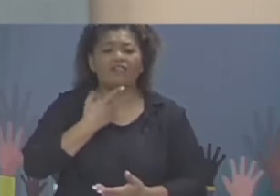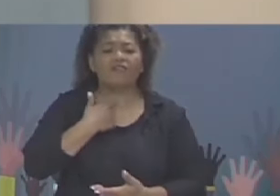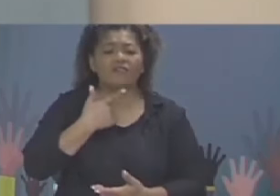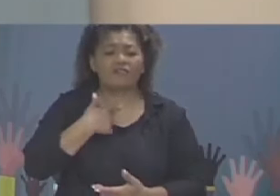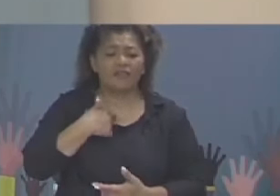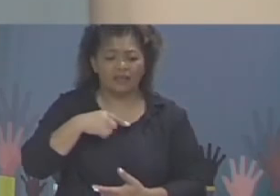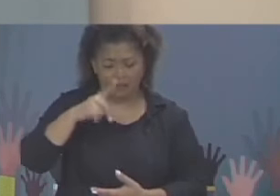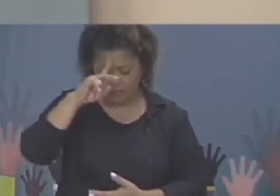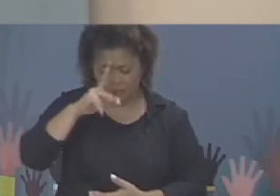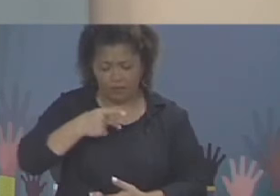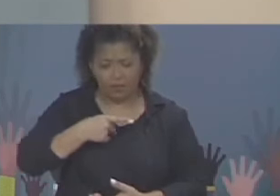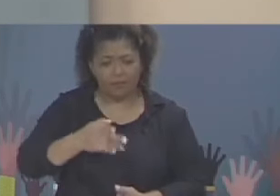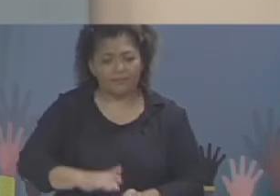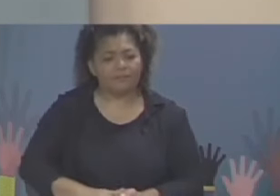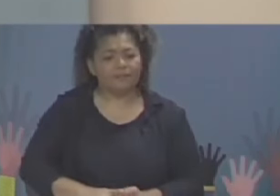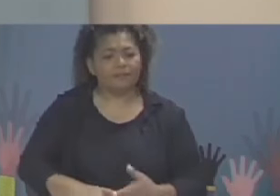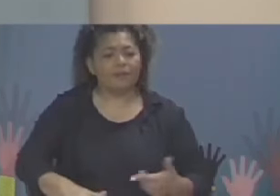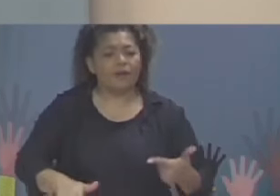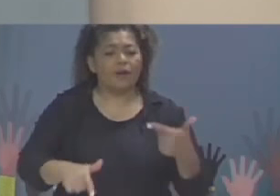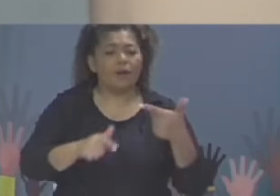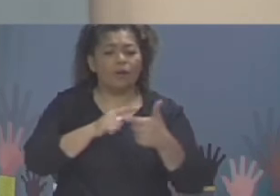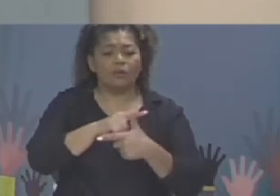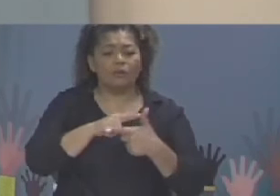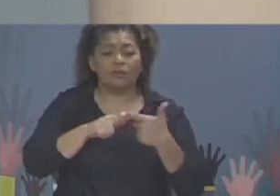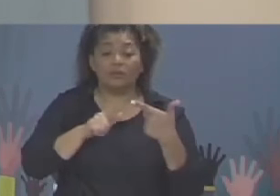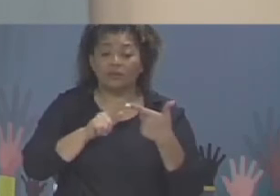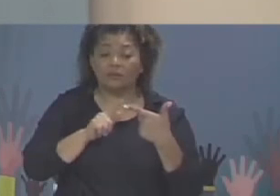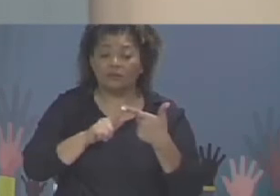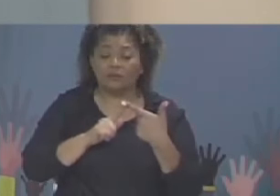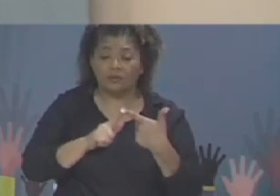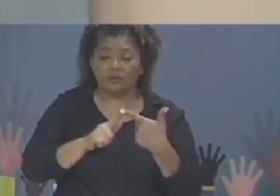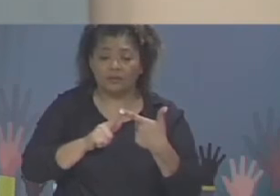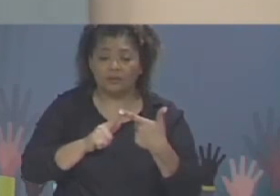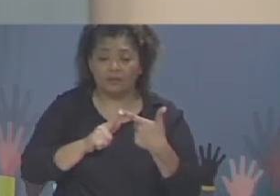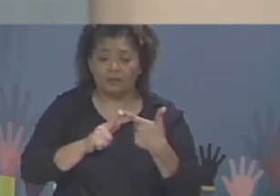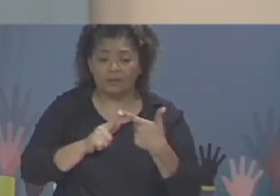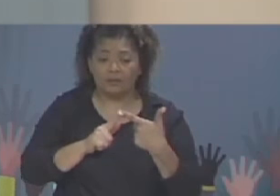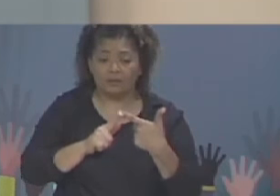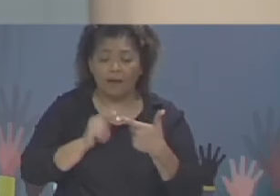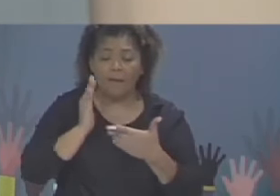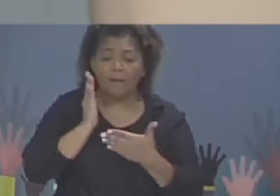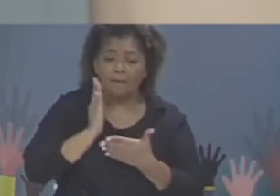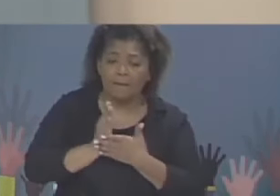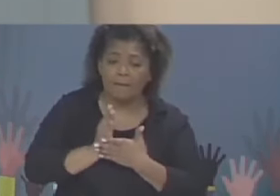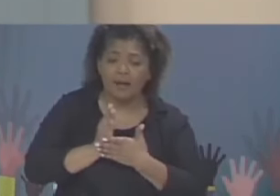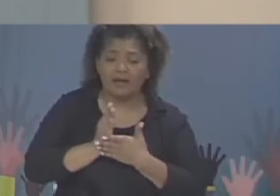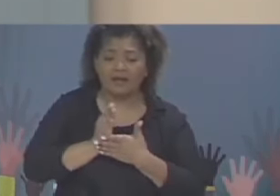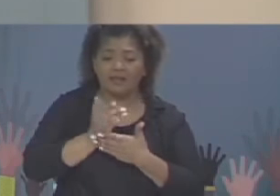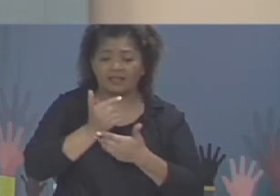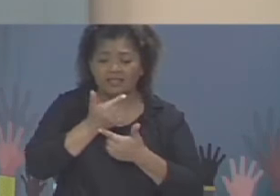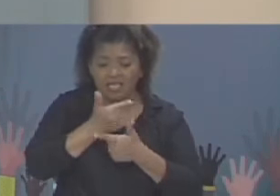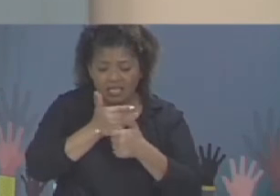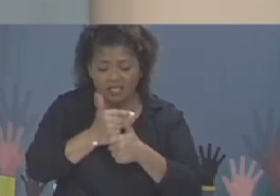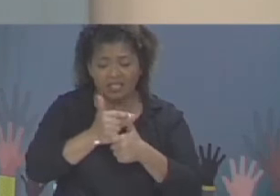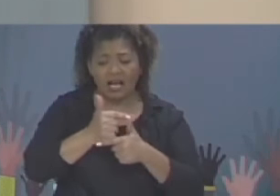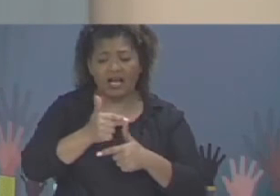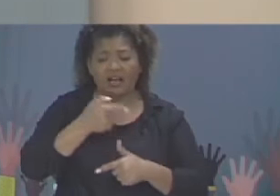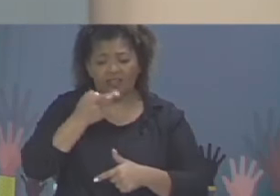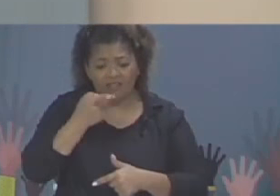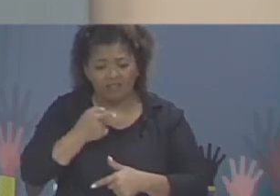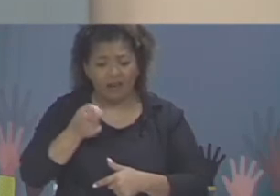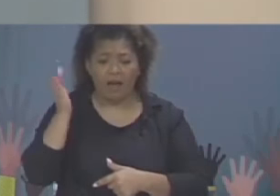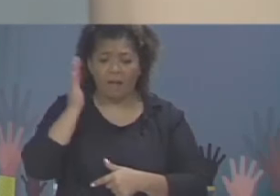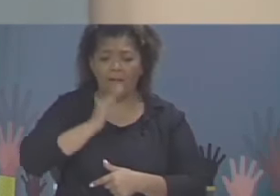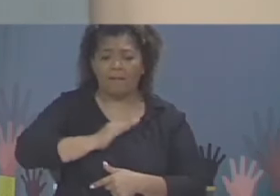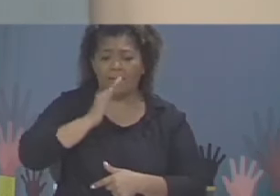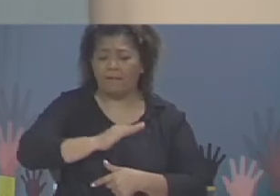profissional. No segundo ponto, para de defender, para de criticar a ciência psicológica. Se hoje a